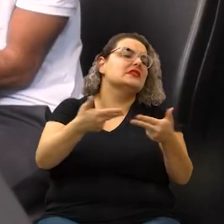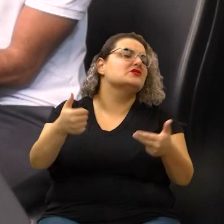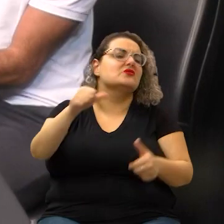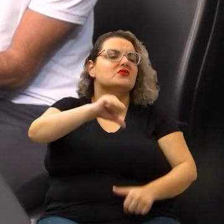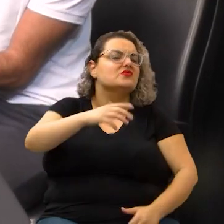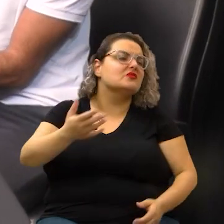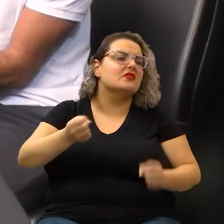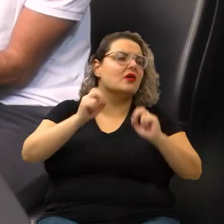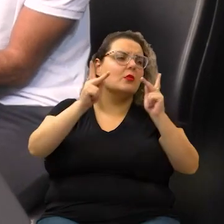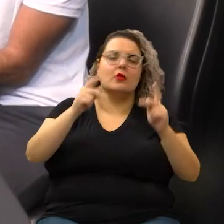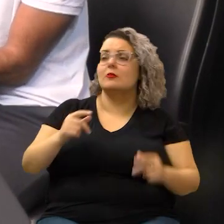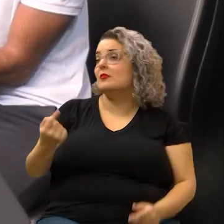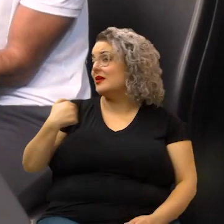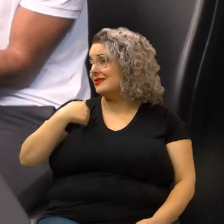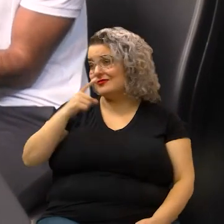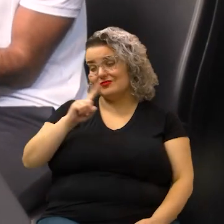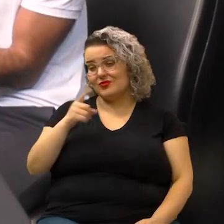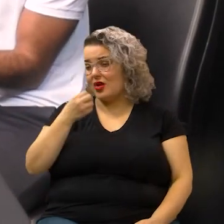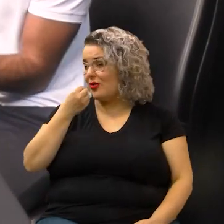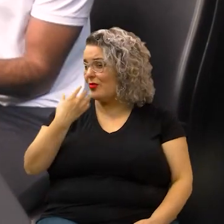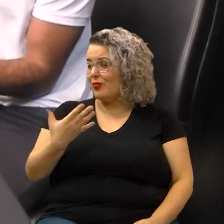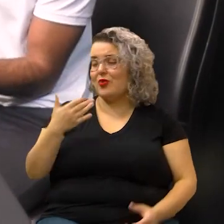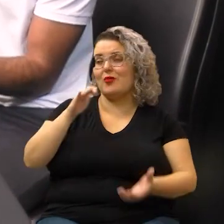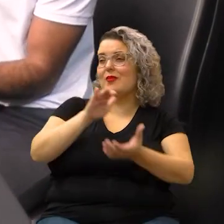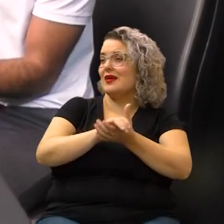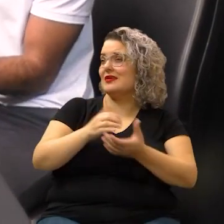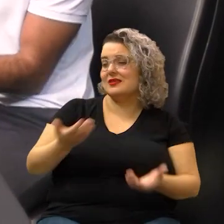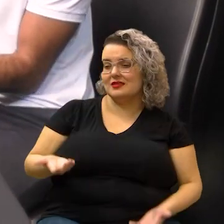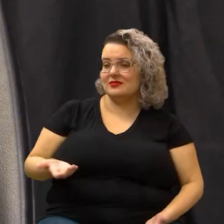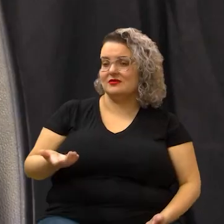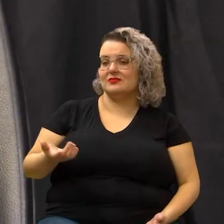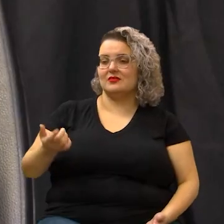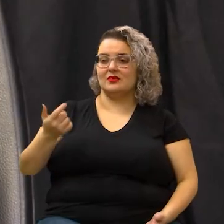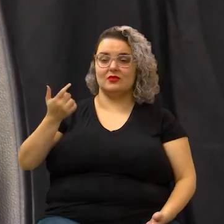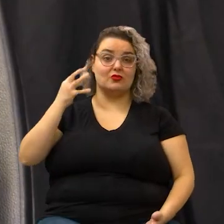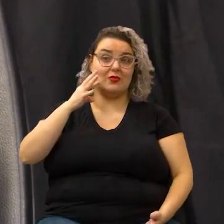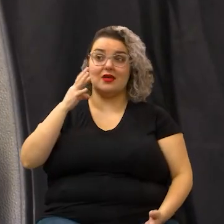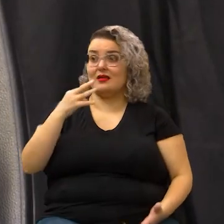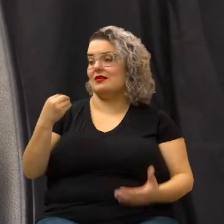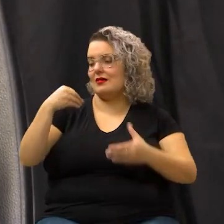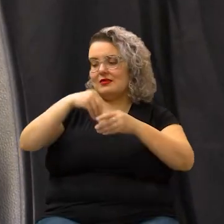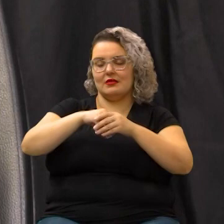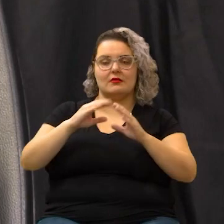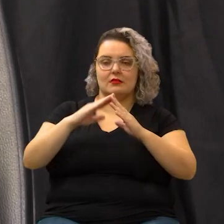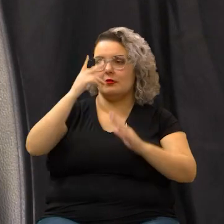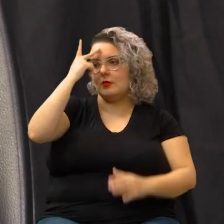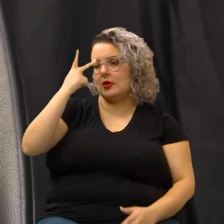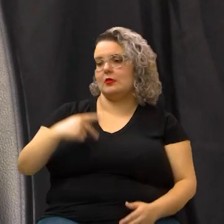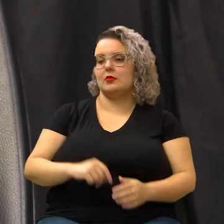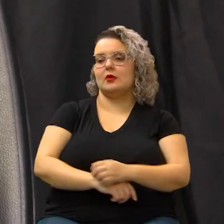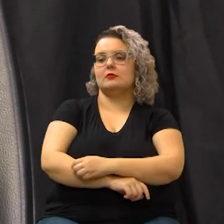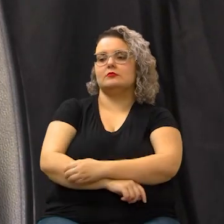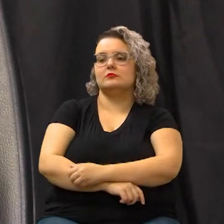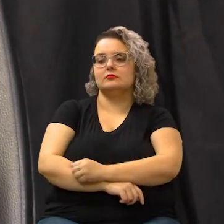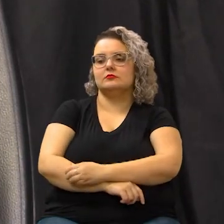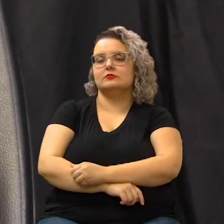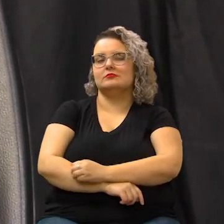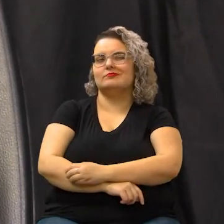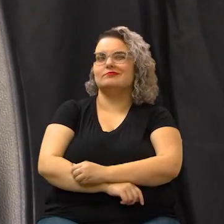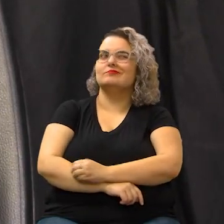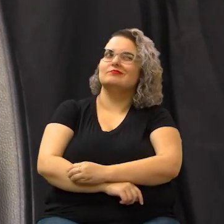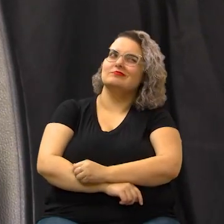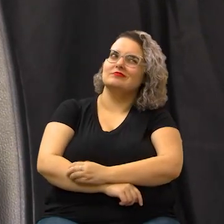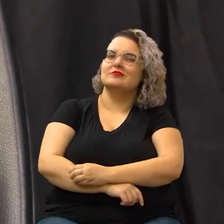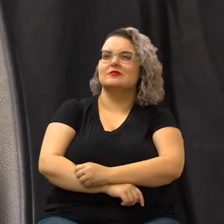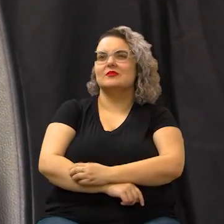já basta. Mas eu não era um bom marido, eu não era, uma pessoa bacana dentro da minha própria casa. E tudo